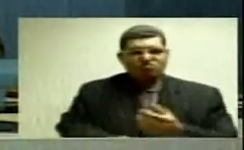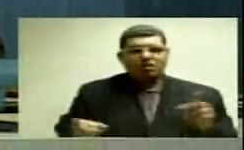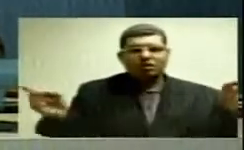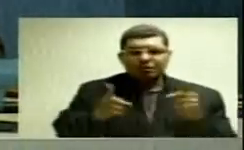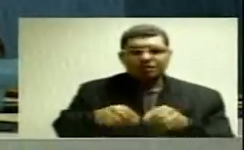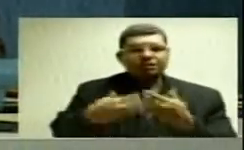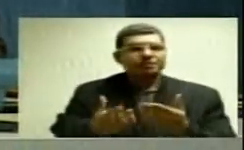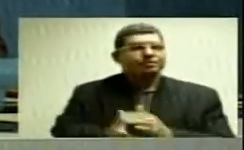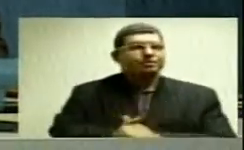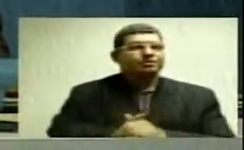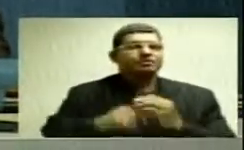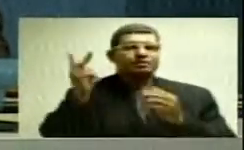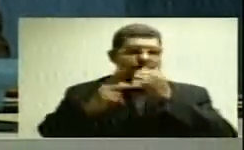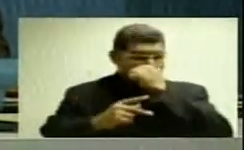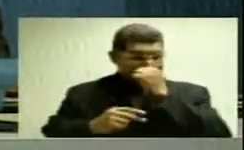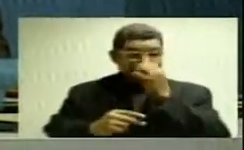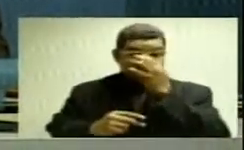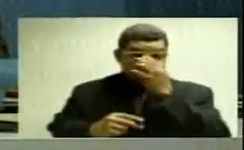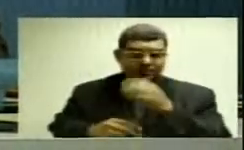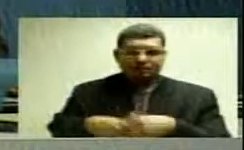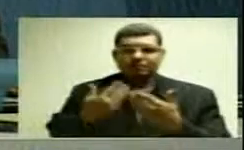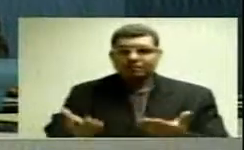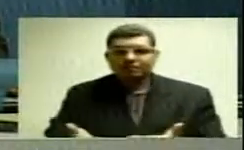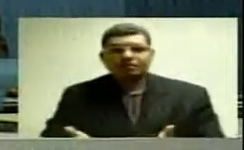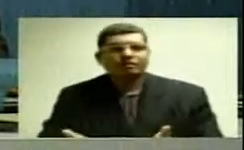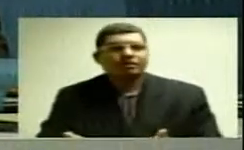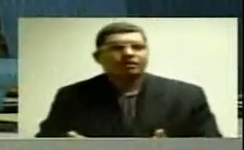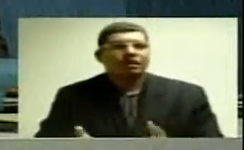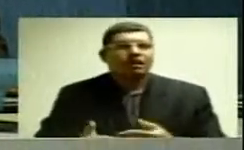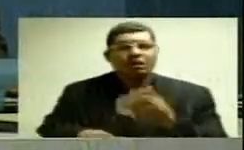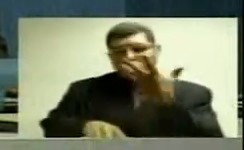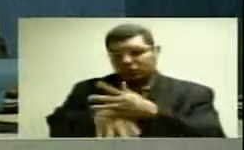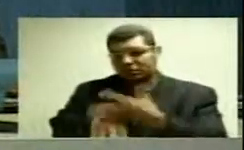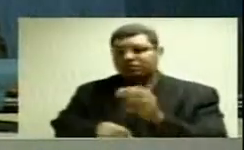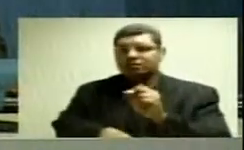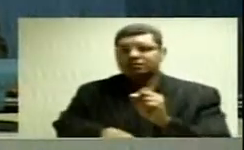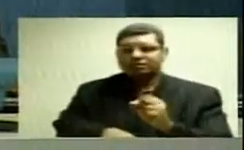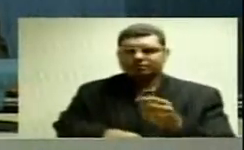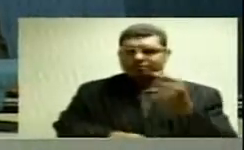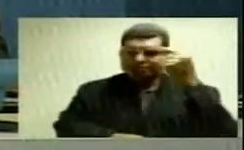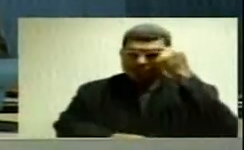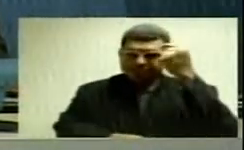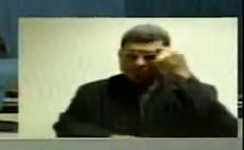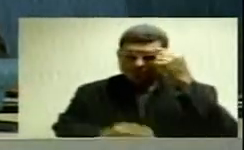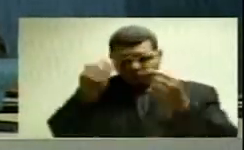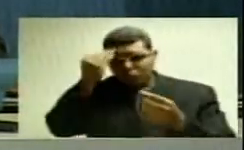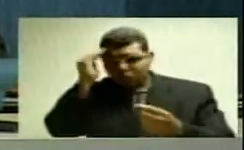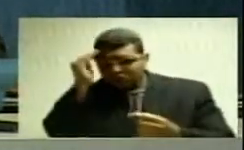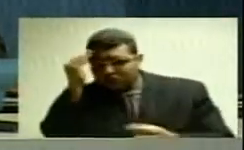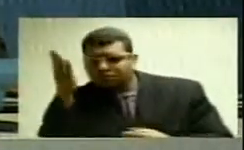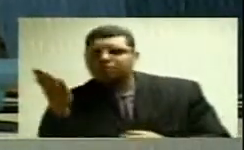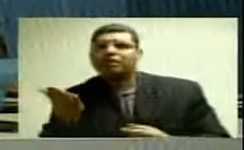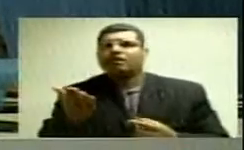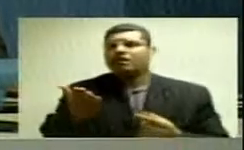desembargadores e aumento do valor da PAI. A capacidade intelectual, a compreensão do